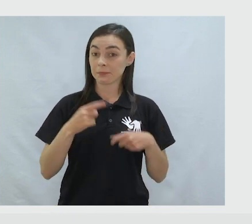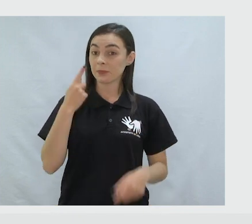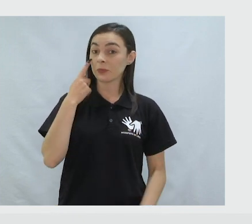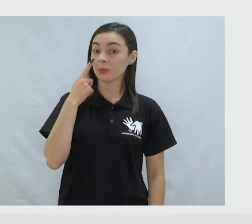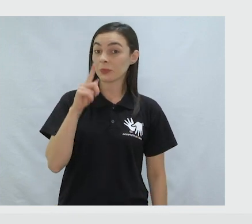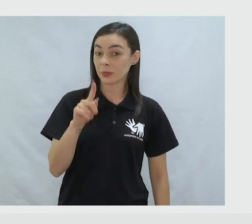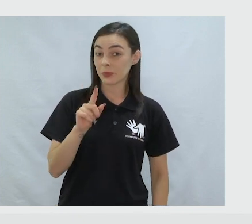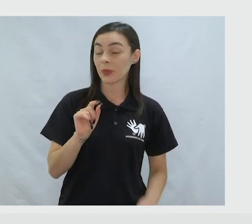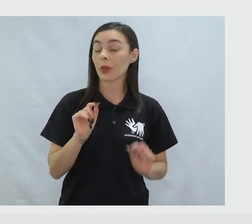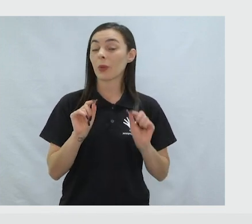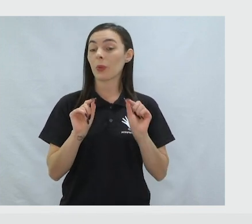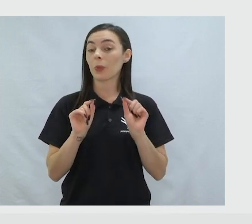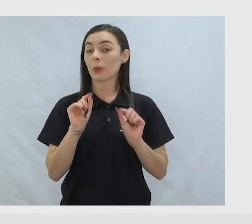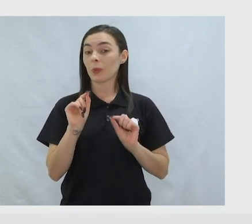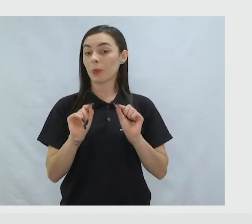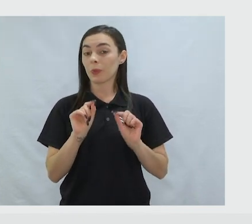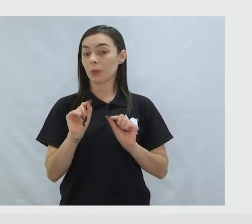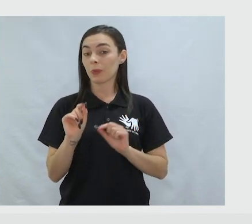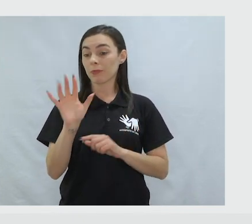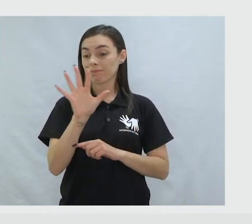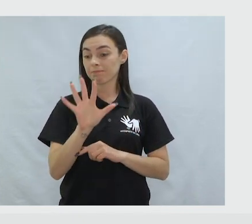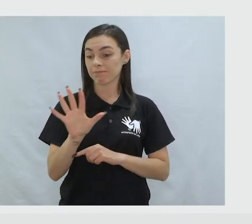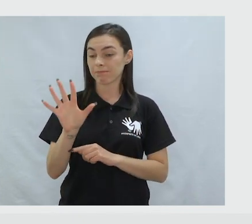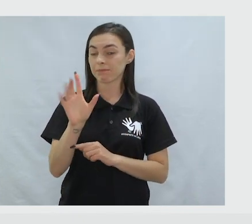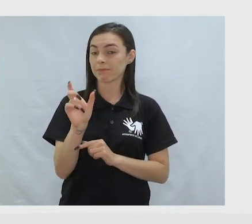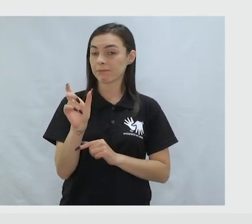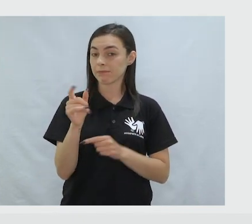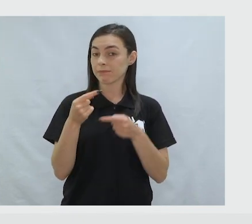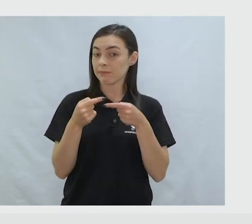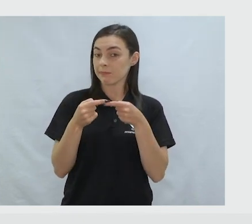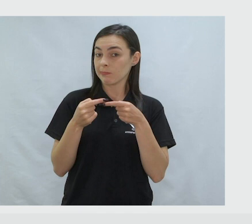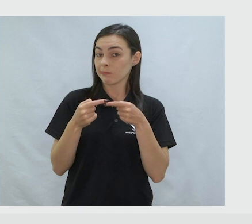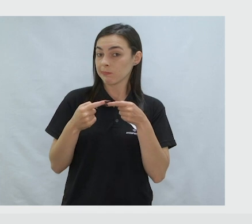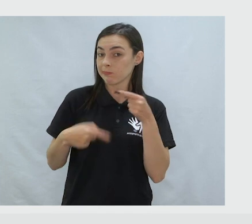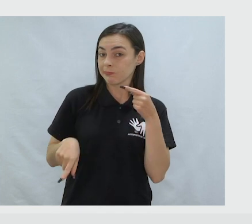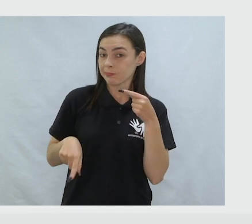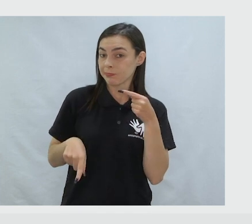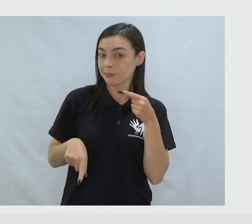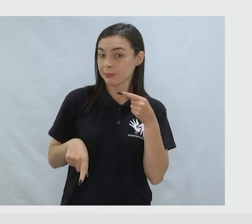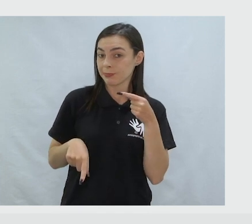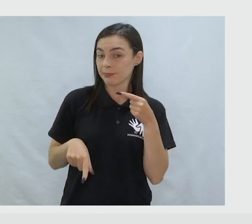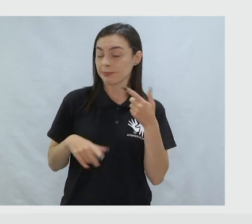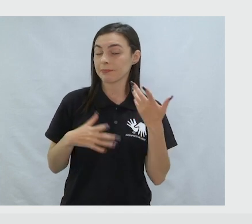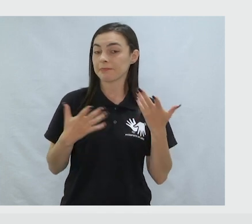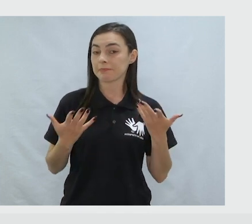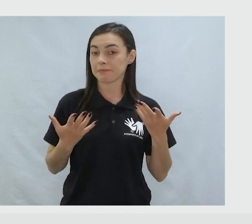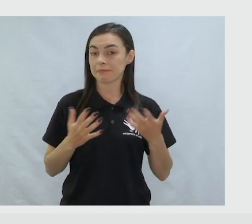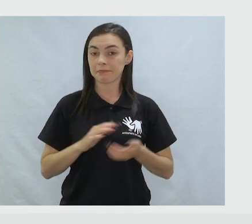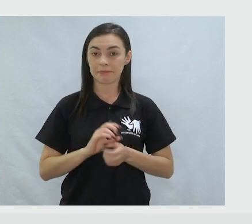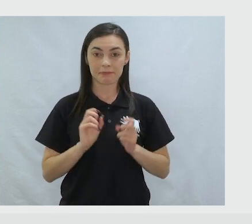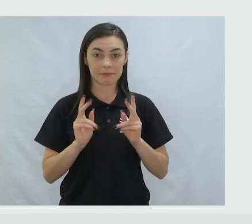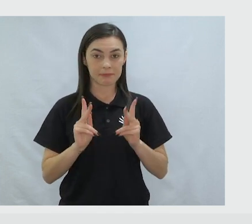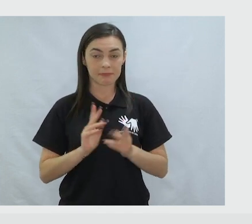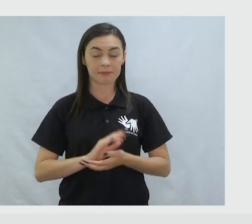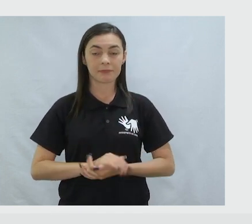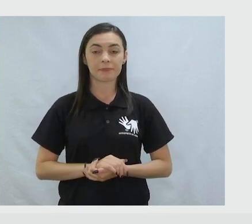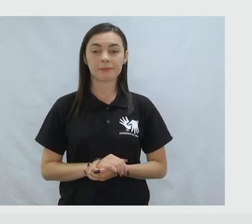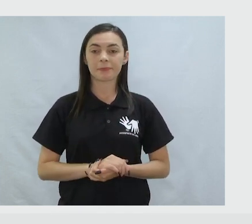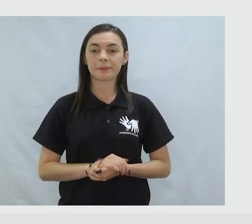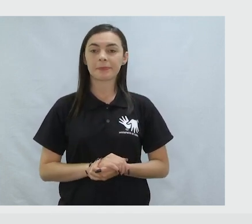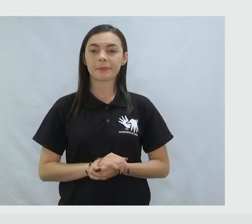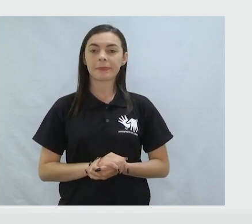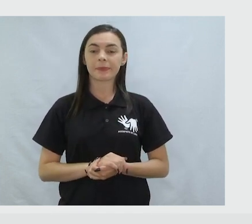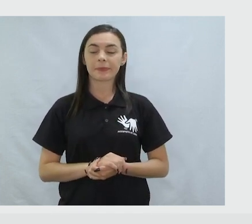Temos que descobrir quem dessas imagens e palavras não começa com jô. Tá